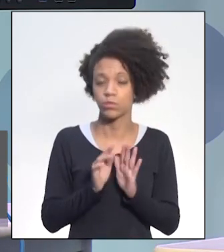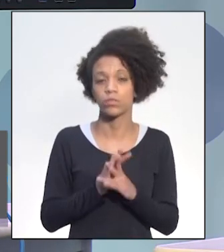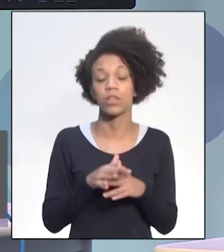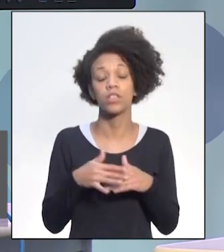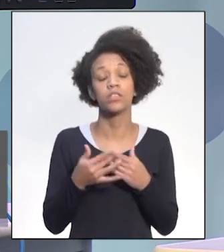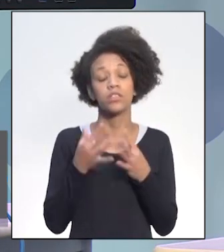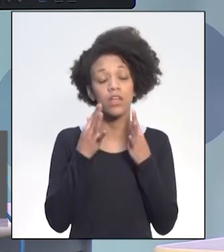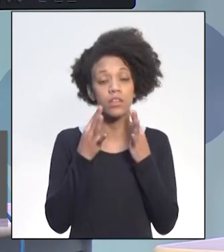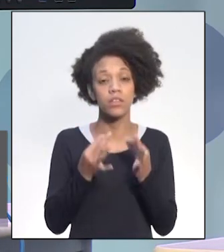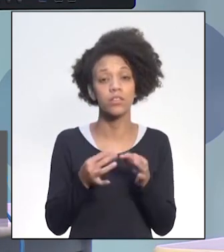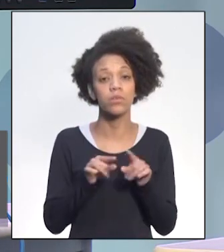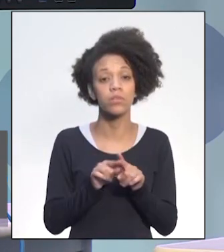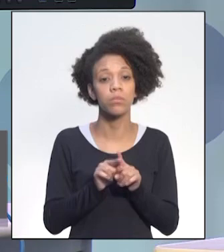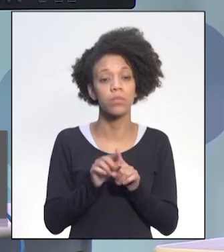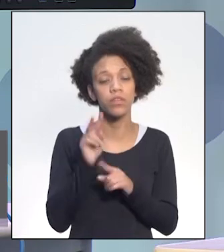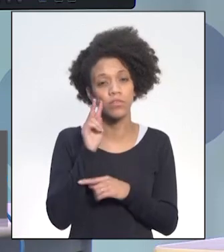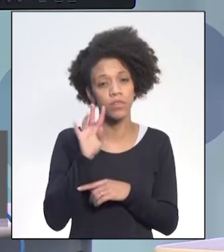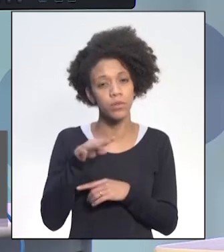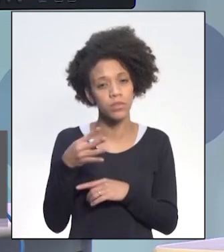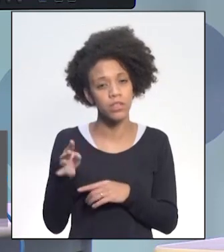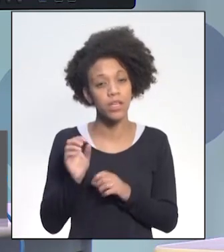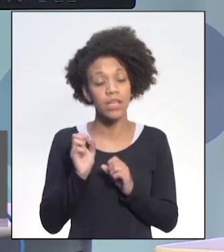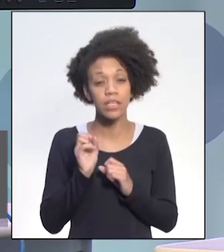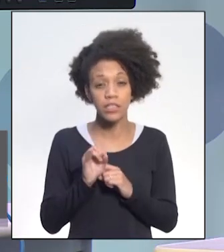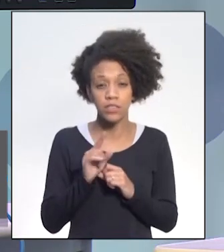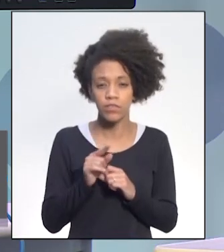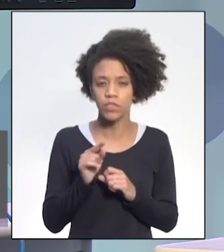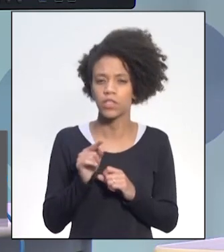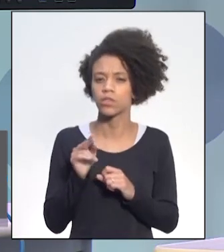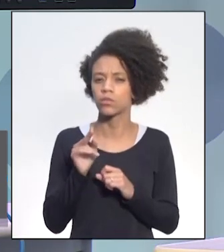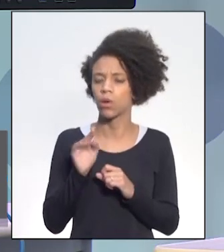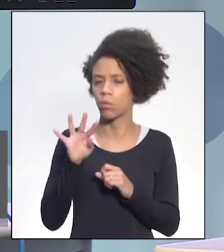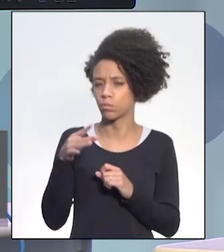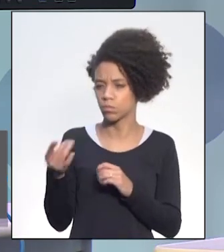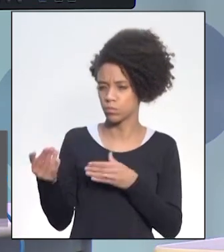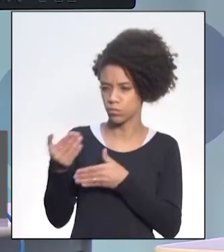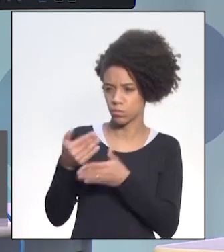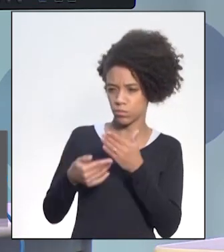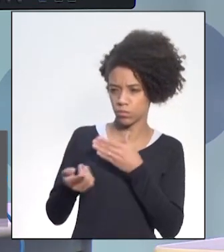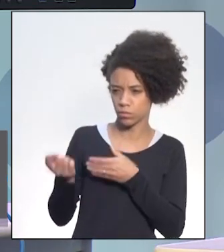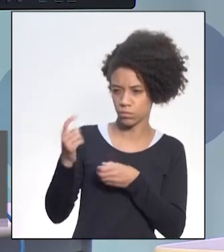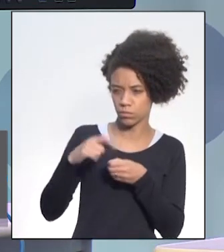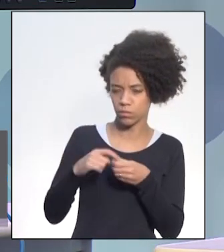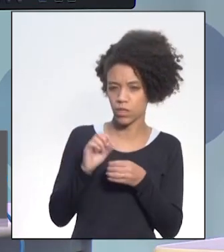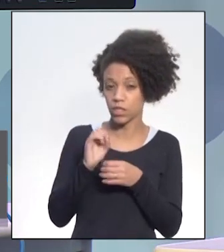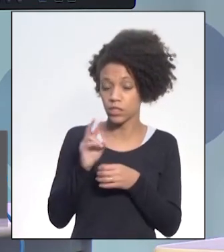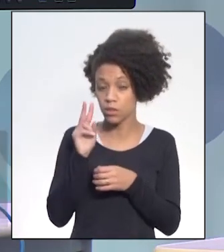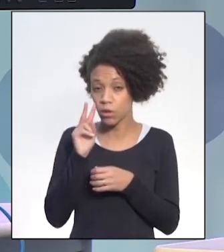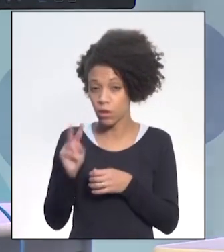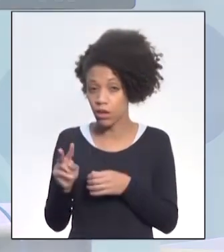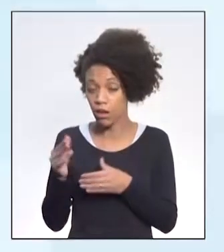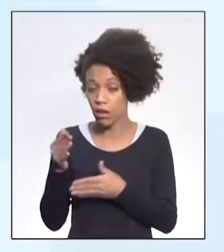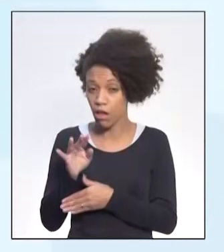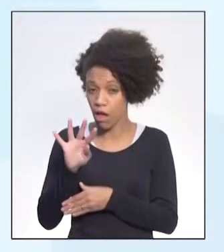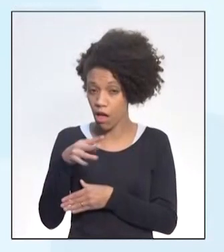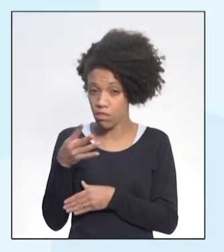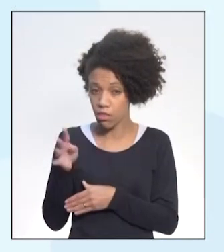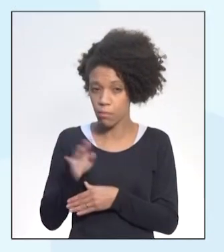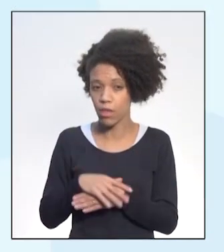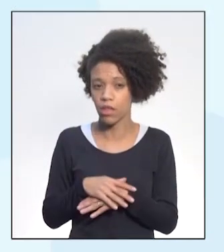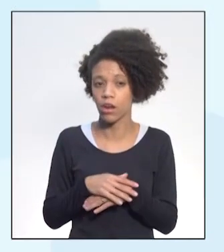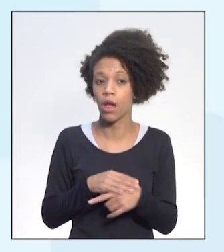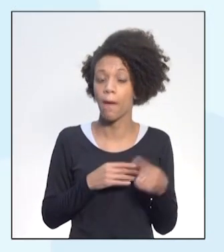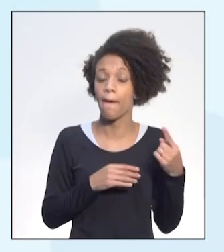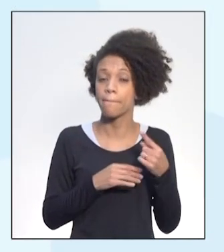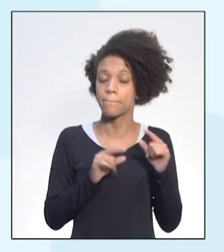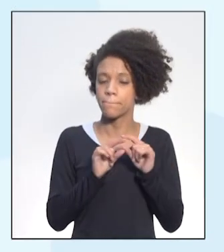também ver o que está na tabela. Se vocês vão voltar um pouquinho na tabela, por gentileza. Se vocês olharem lá na tabela, primeira